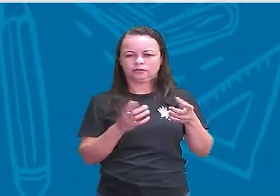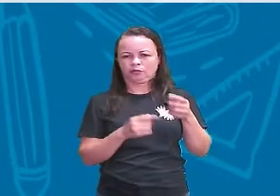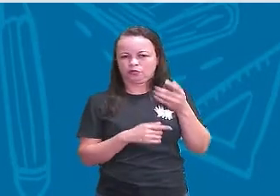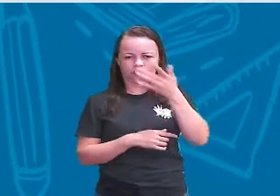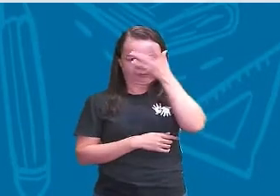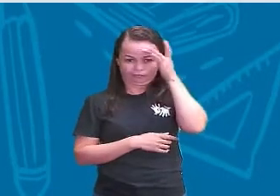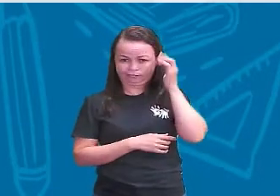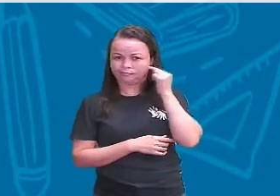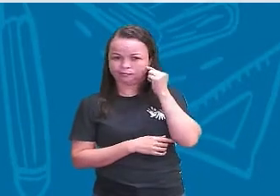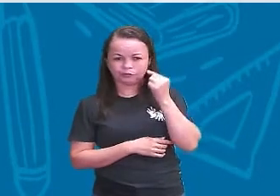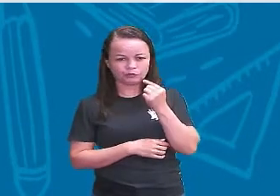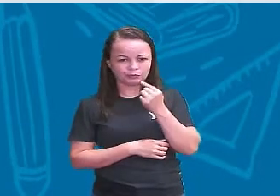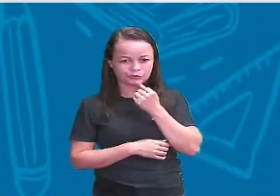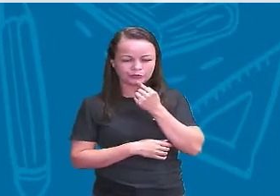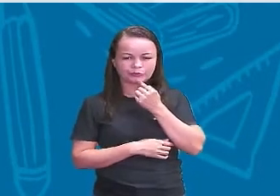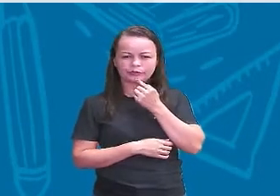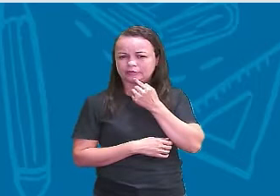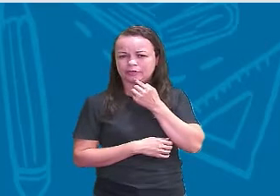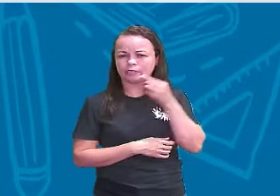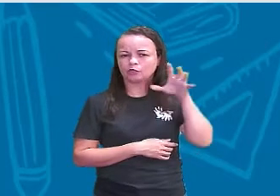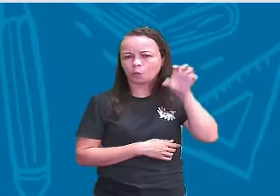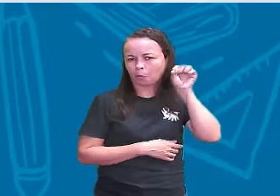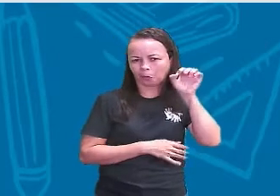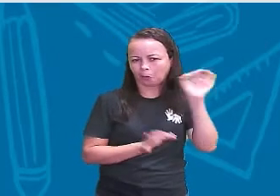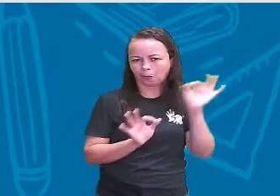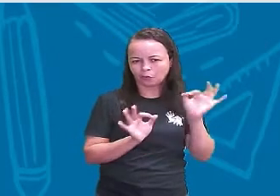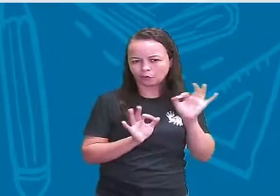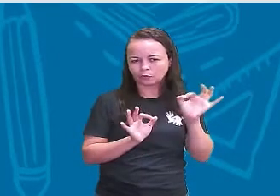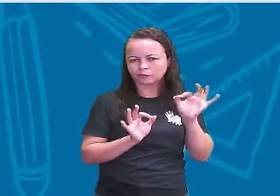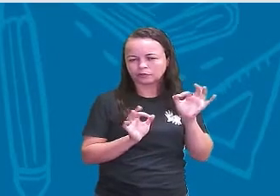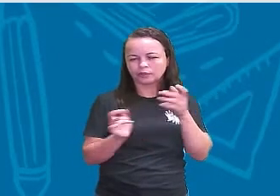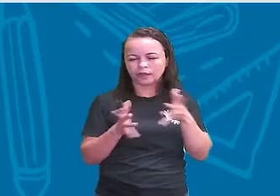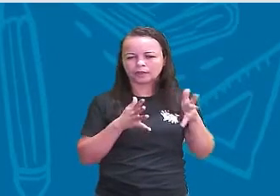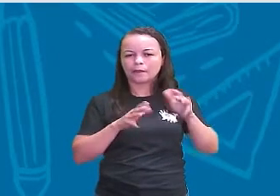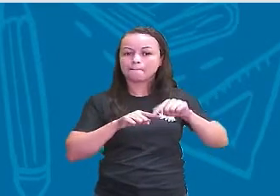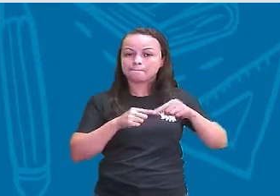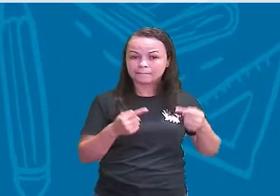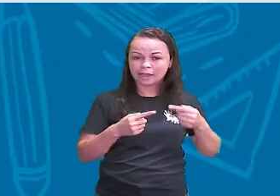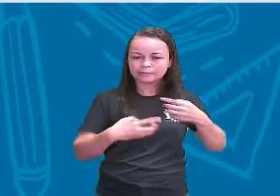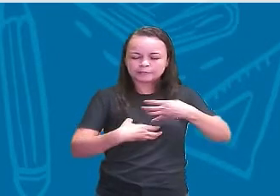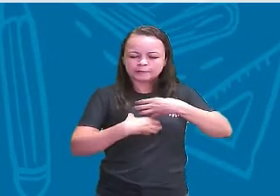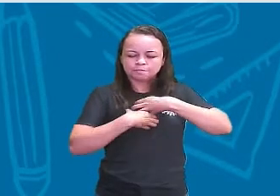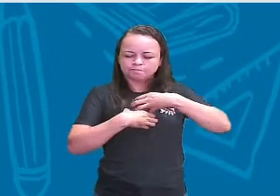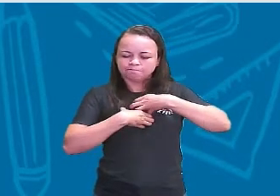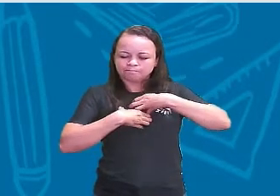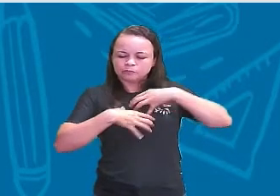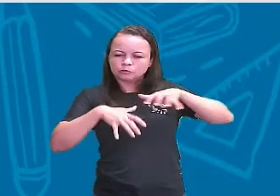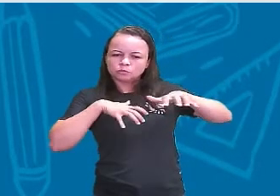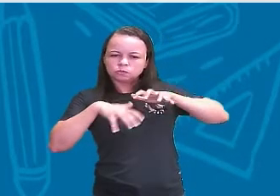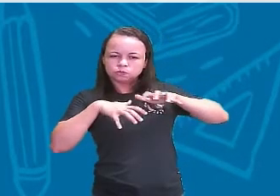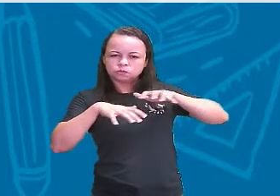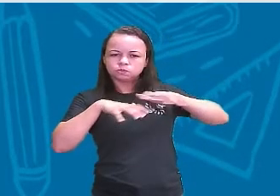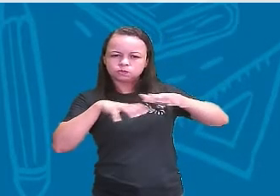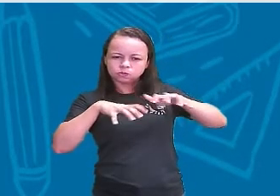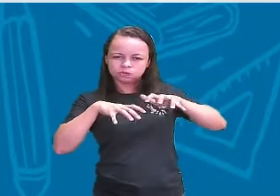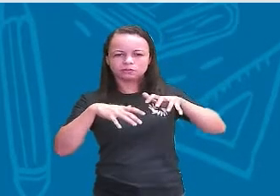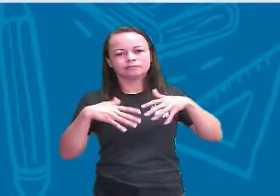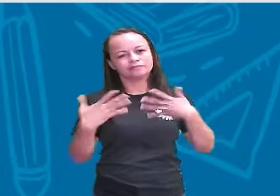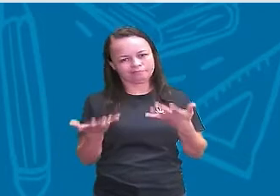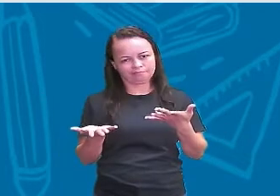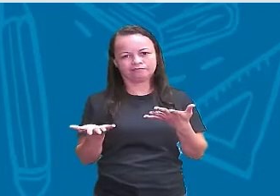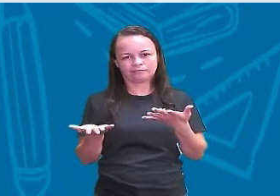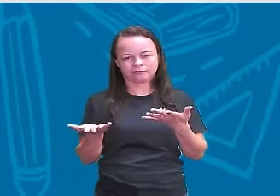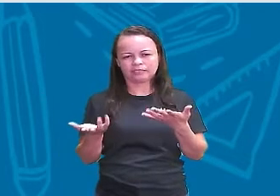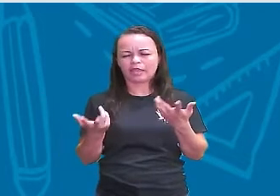vai promover vibrações. E é isso que faz com que a janela vibre, tá certo? Isso